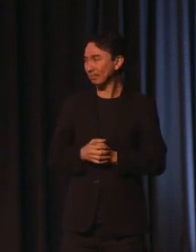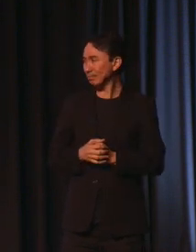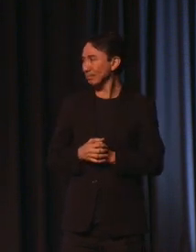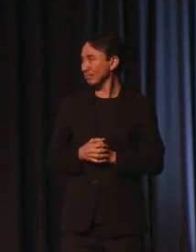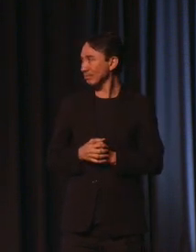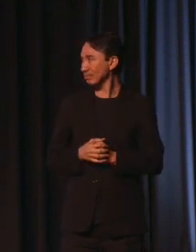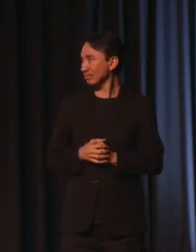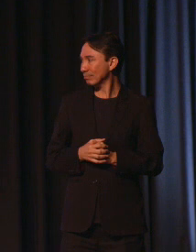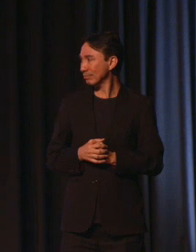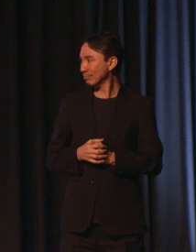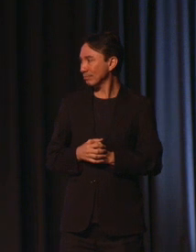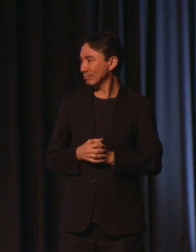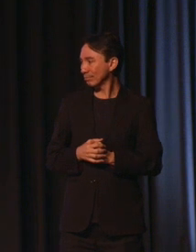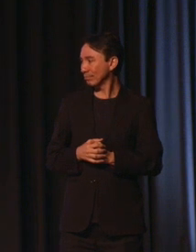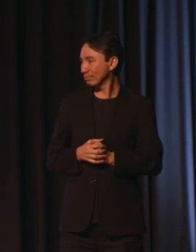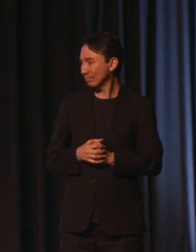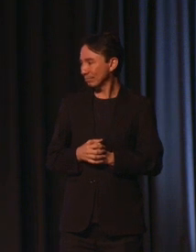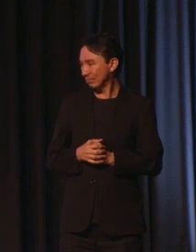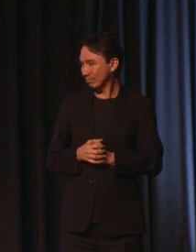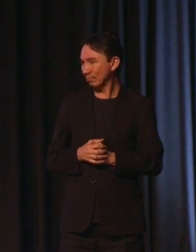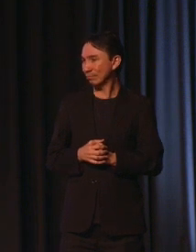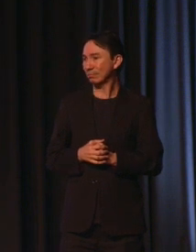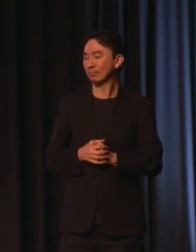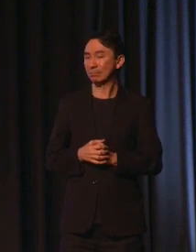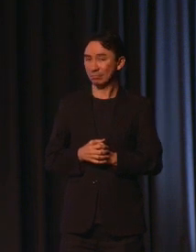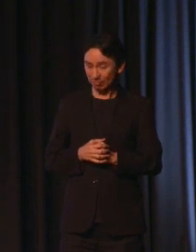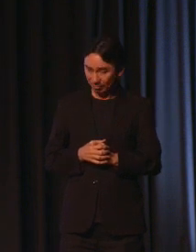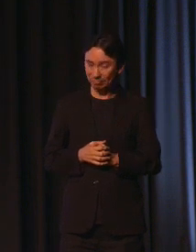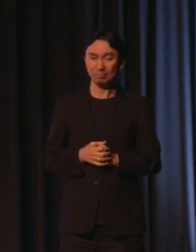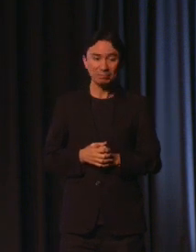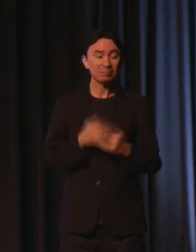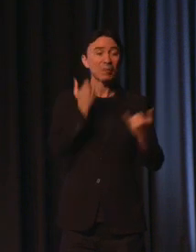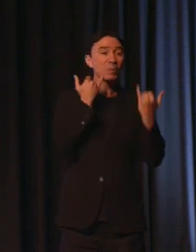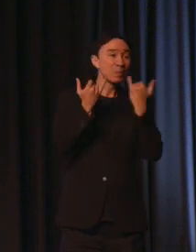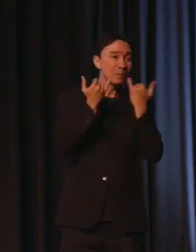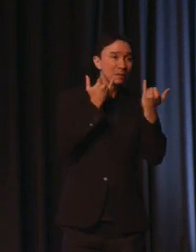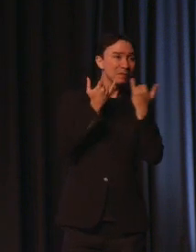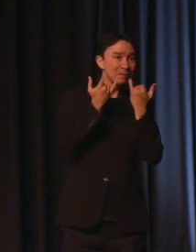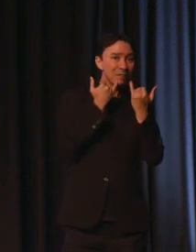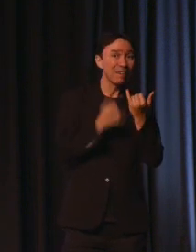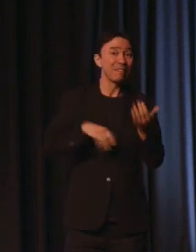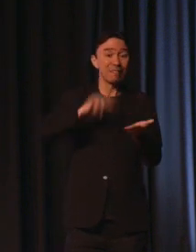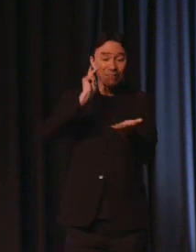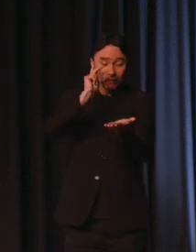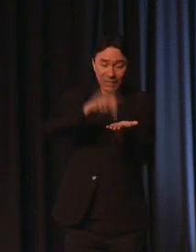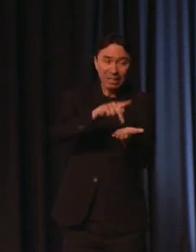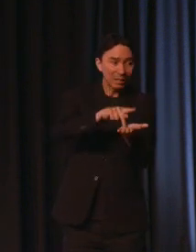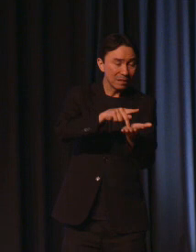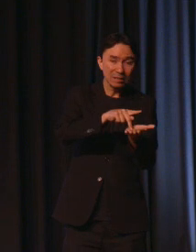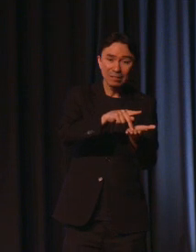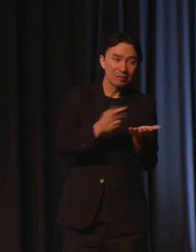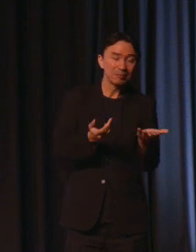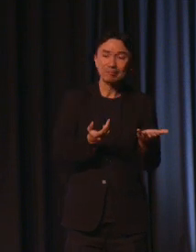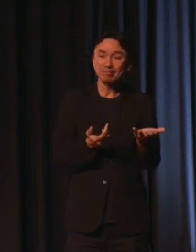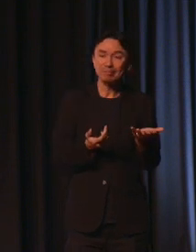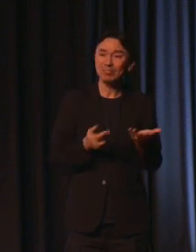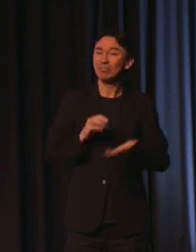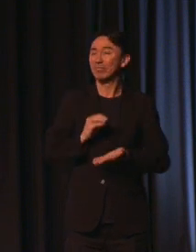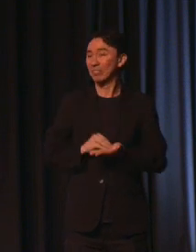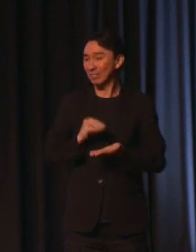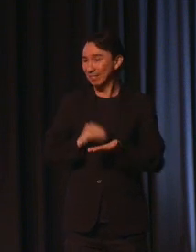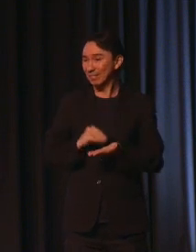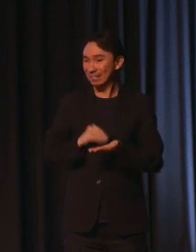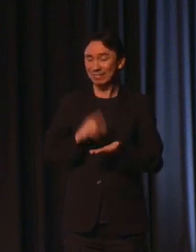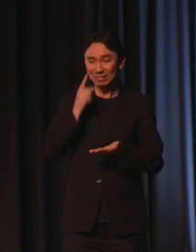muito perto da realidade, para a gente, então, conseguir enxergar o cenário real, para a gente fazer uma